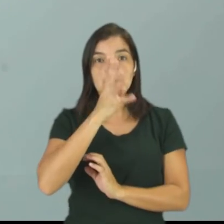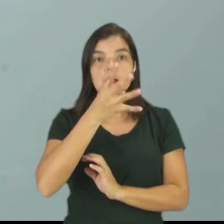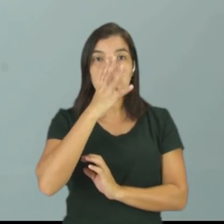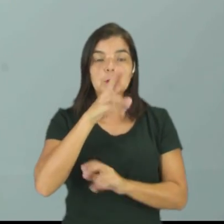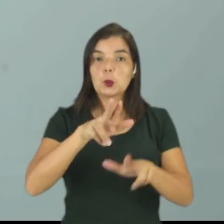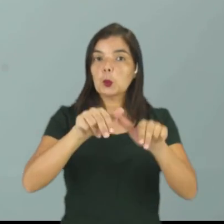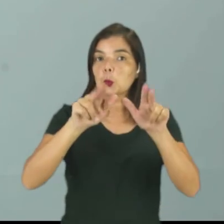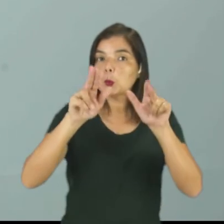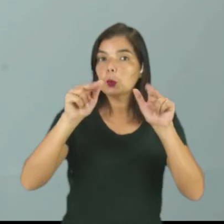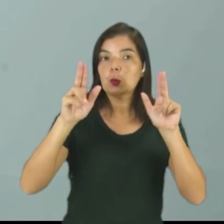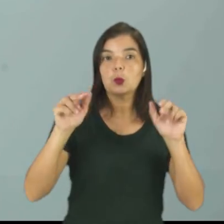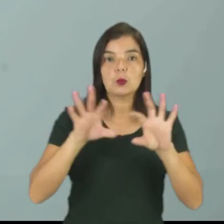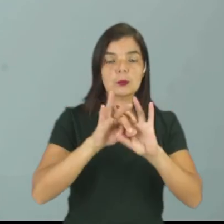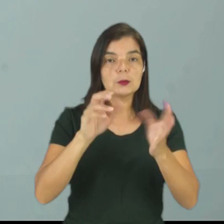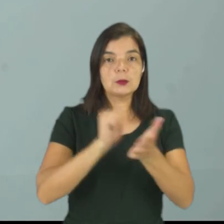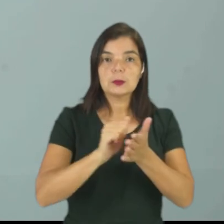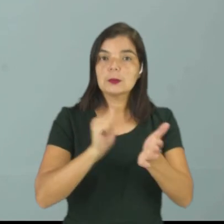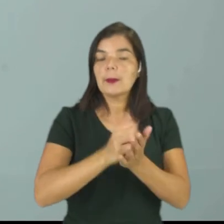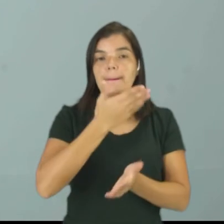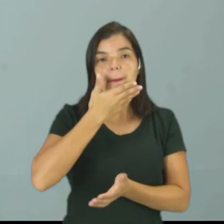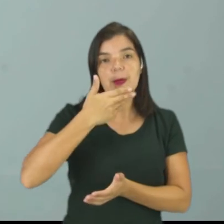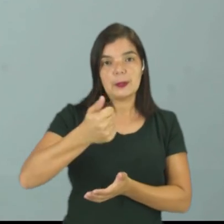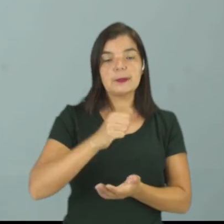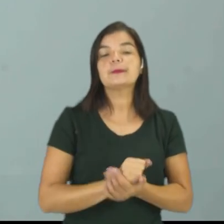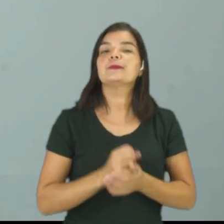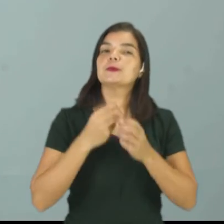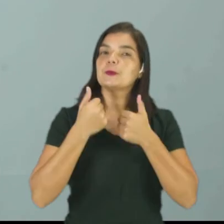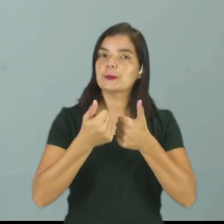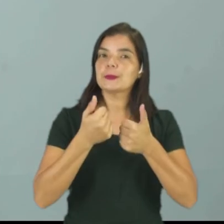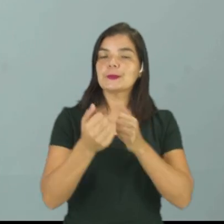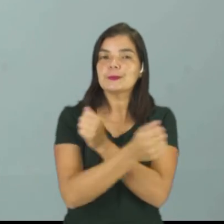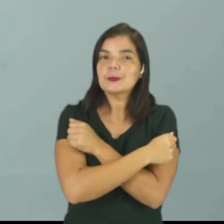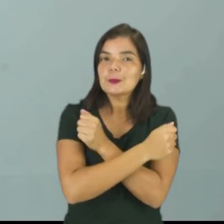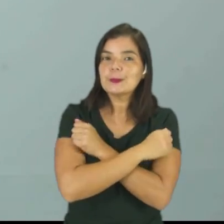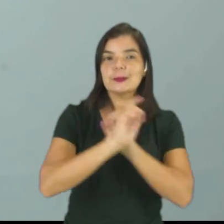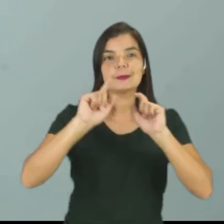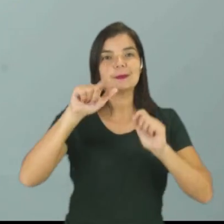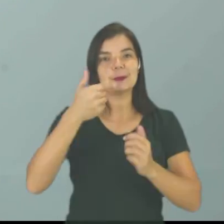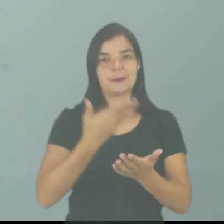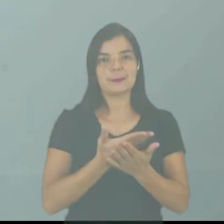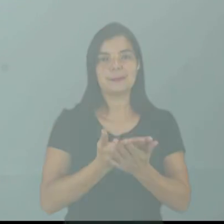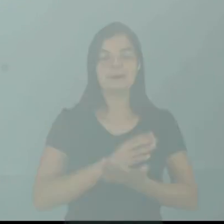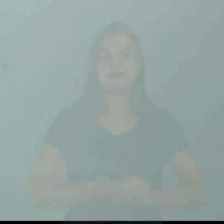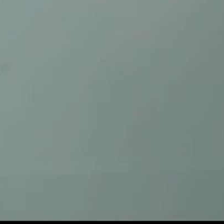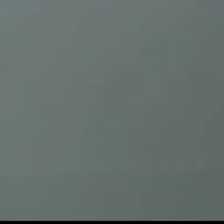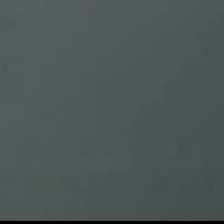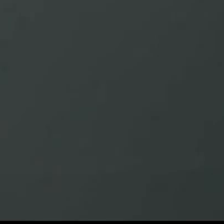e nunca deixe de estudar e escrever da melhor forma, tá bom? Um abraço, até a próxima.